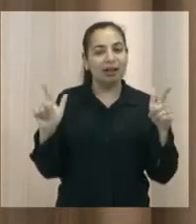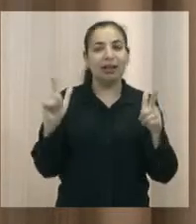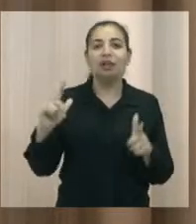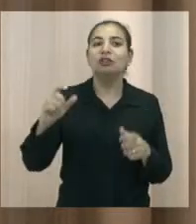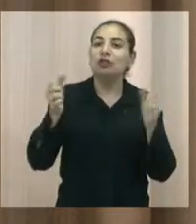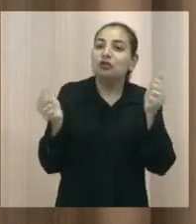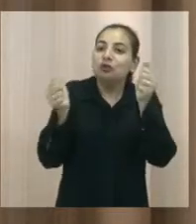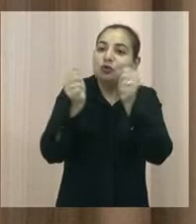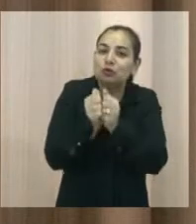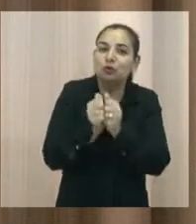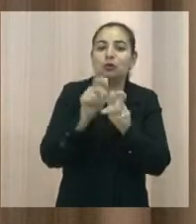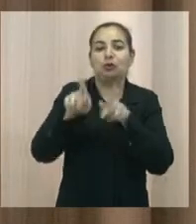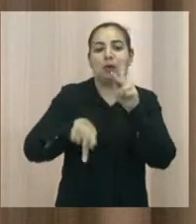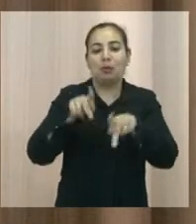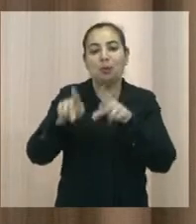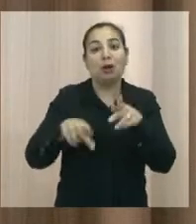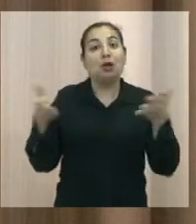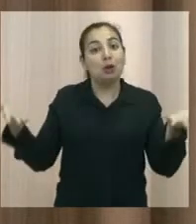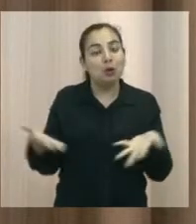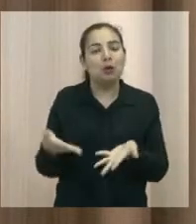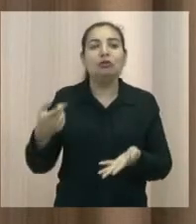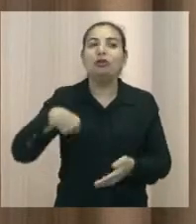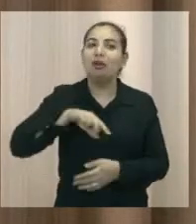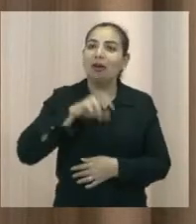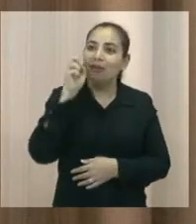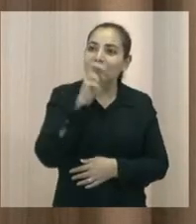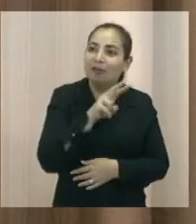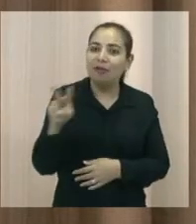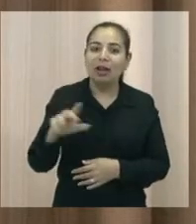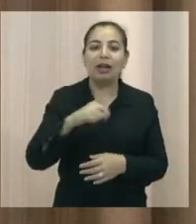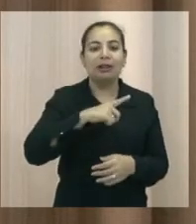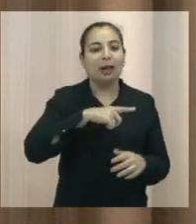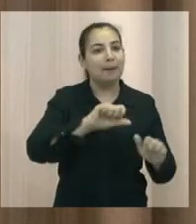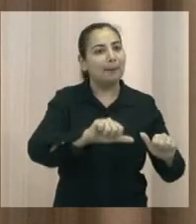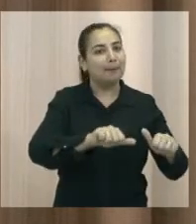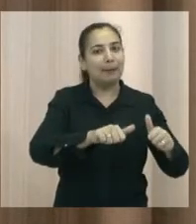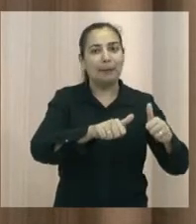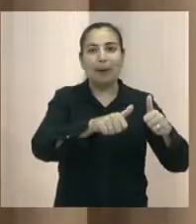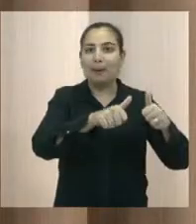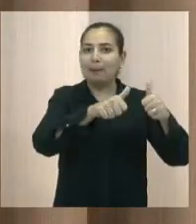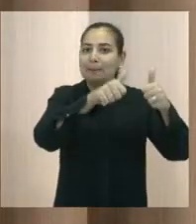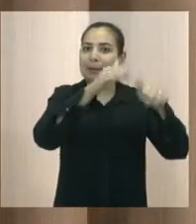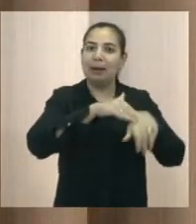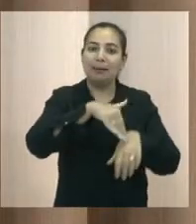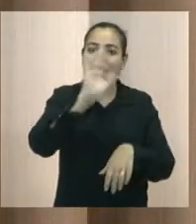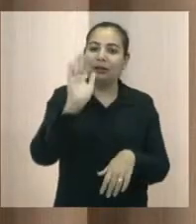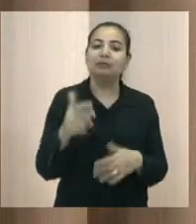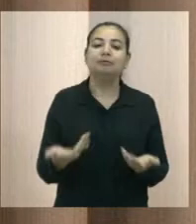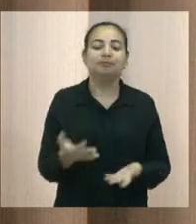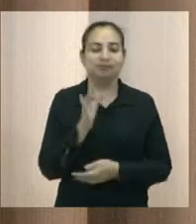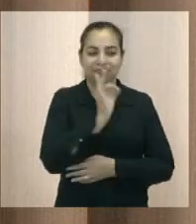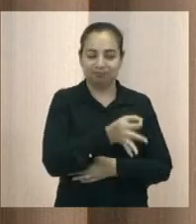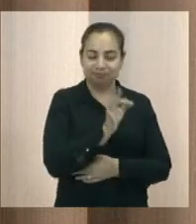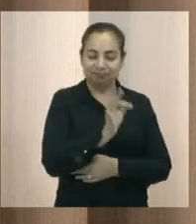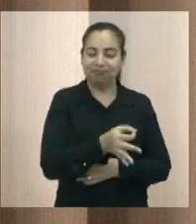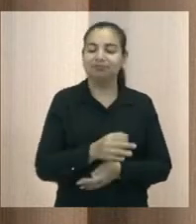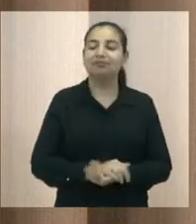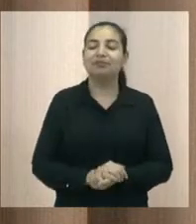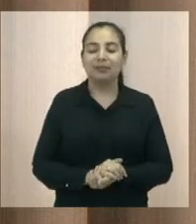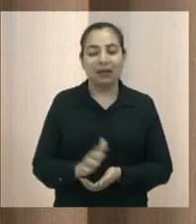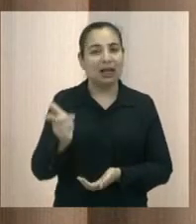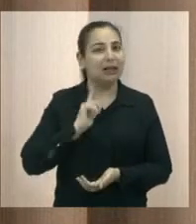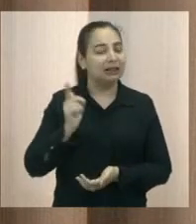população. E hoje a gente já vê isso ganhando força cada vez mais, né, vereadora? Com certeza, Karine. São todos os direitos assim,